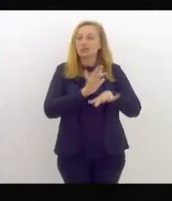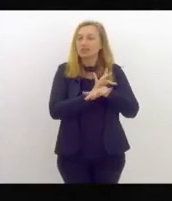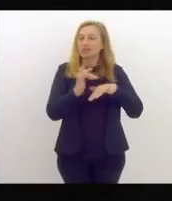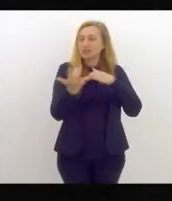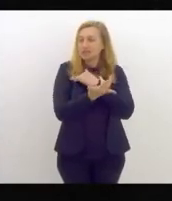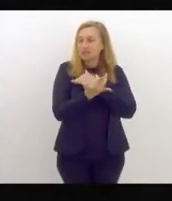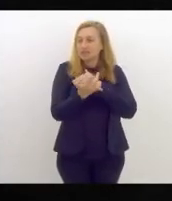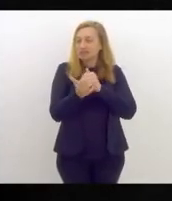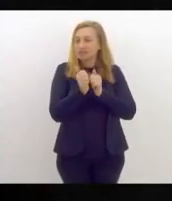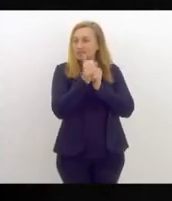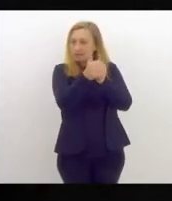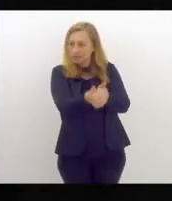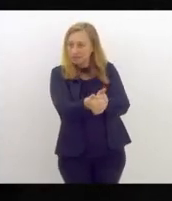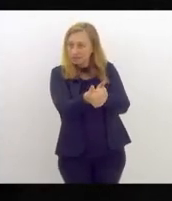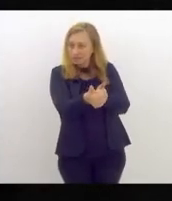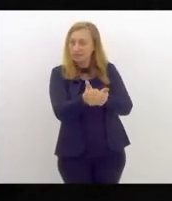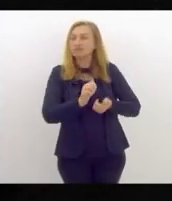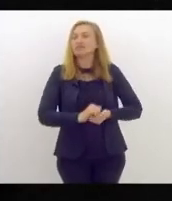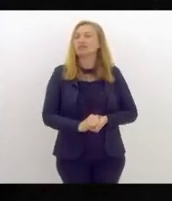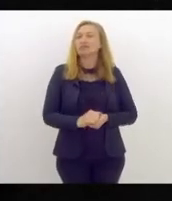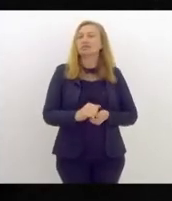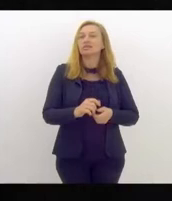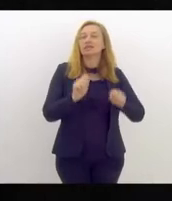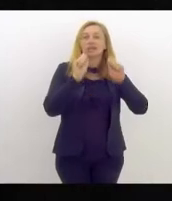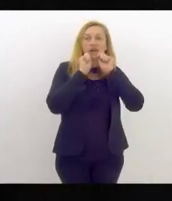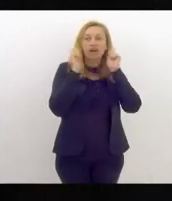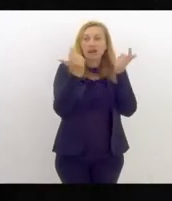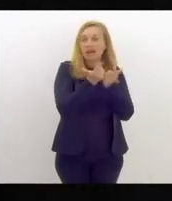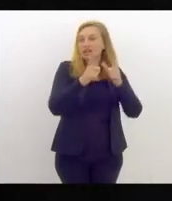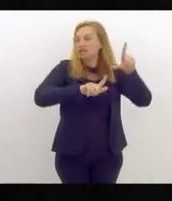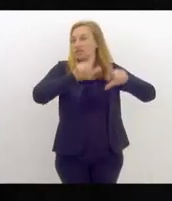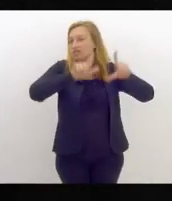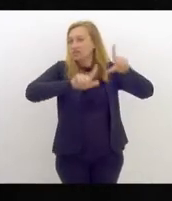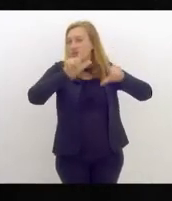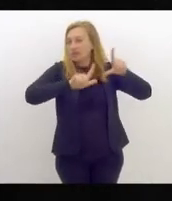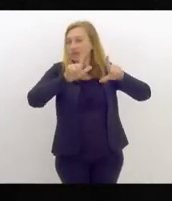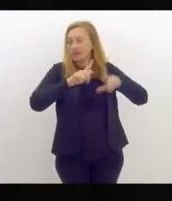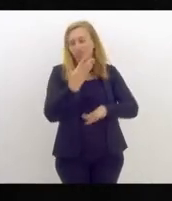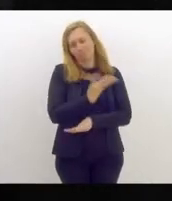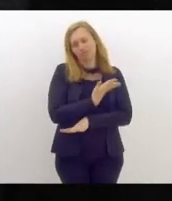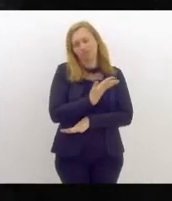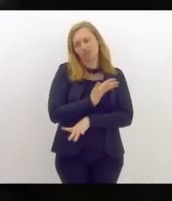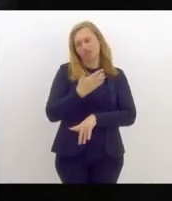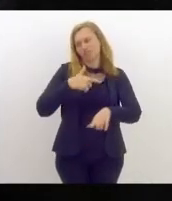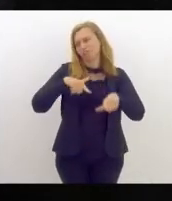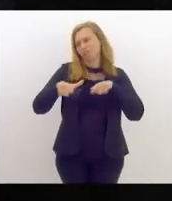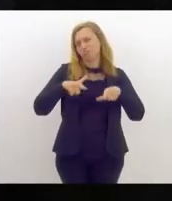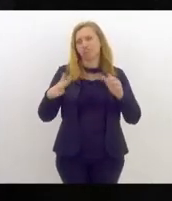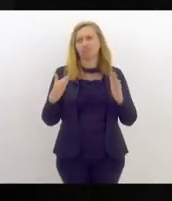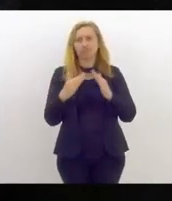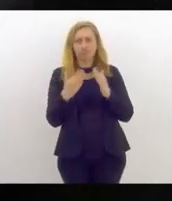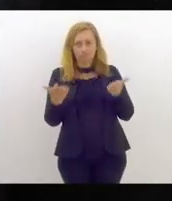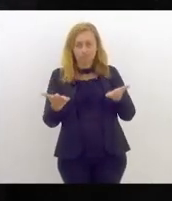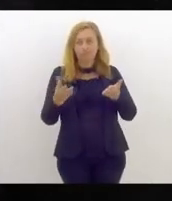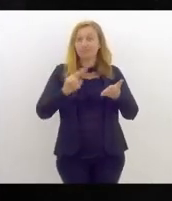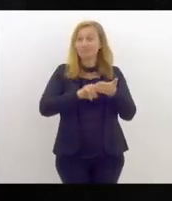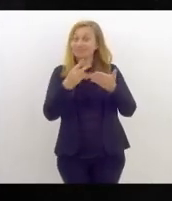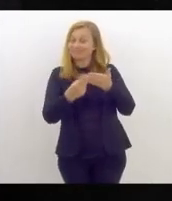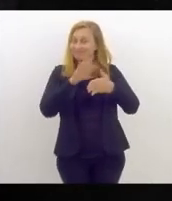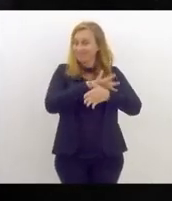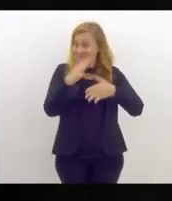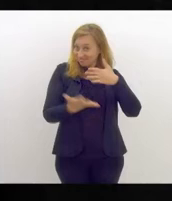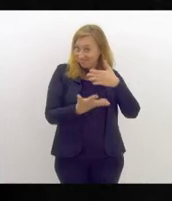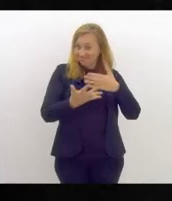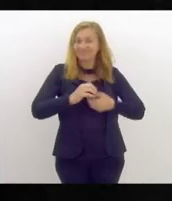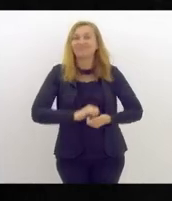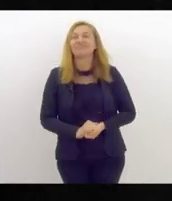pelas redes sociais nos assistem pela TV alerj colegas de trabalho aqui da Casa Nossa intérprete da língua